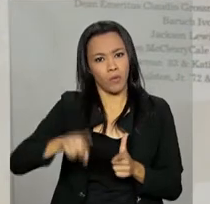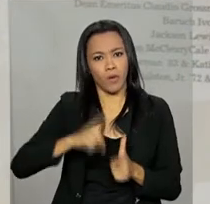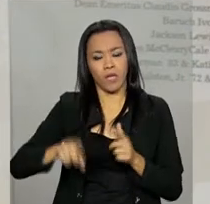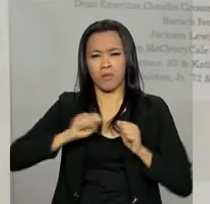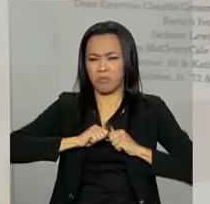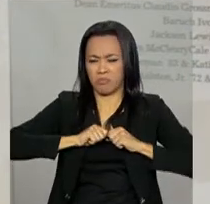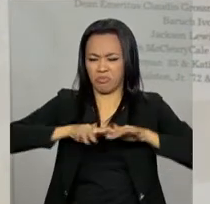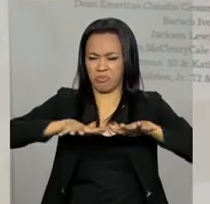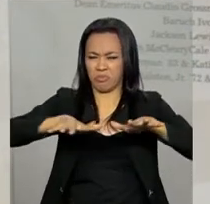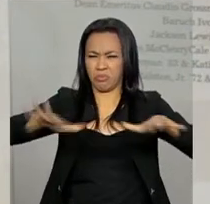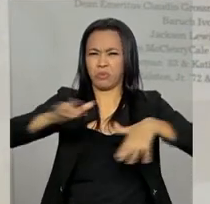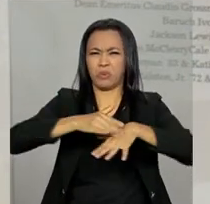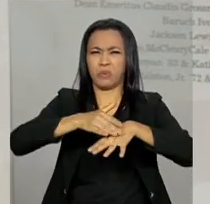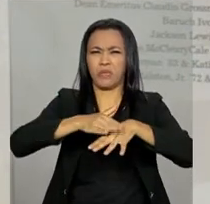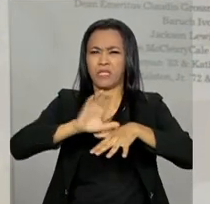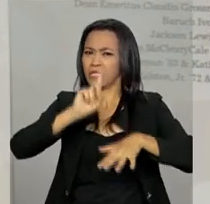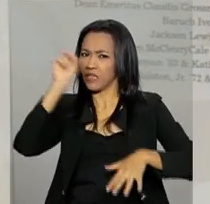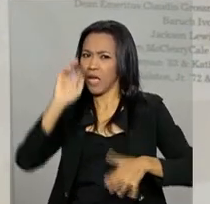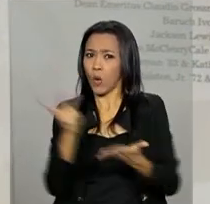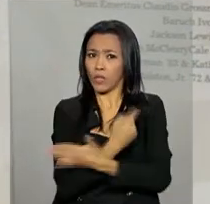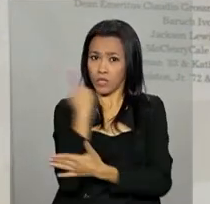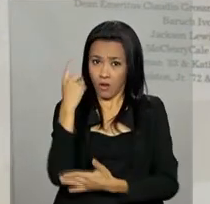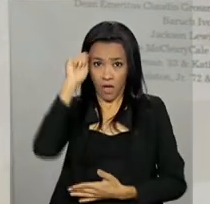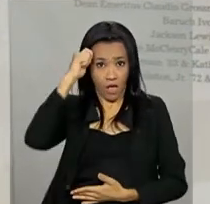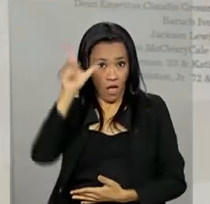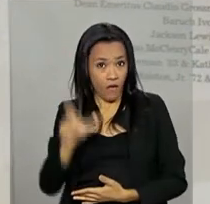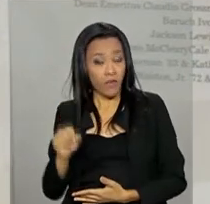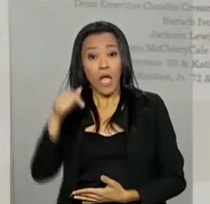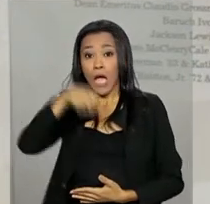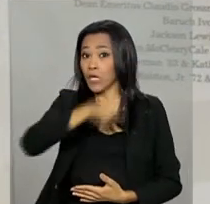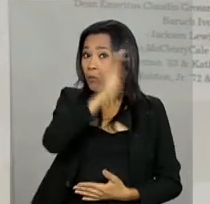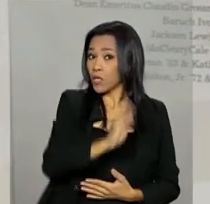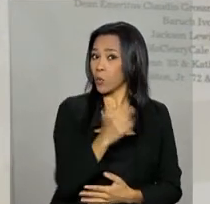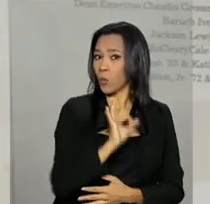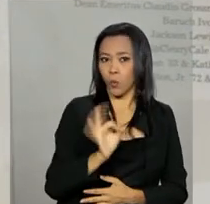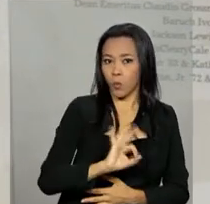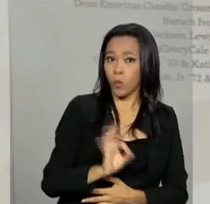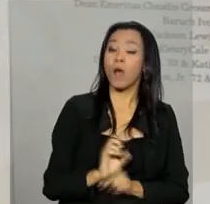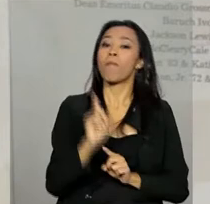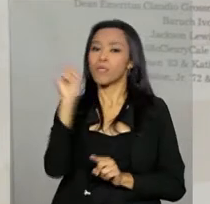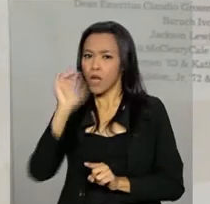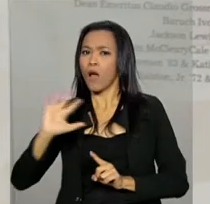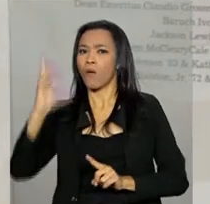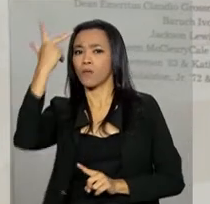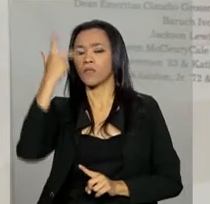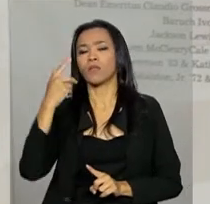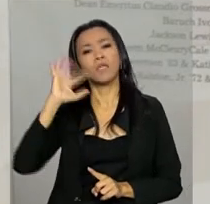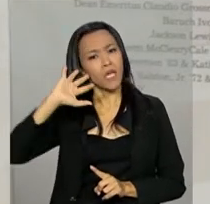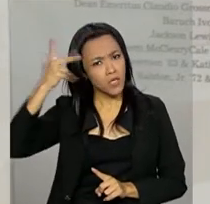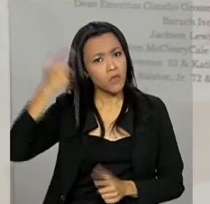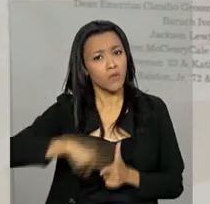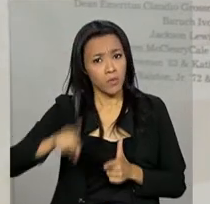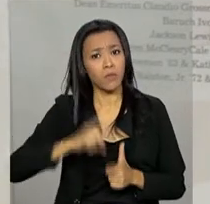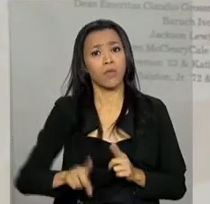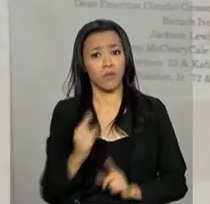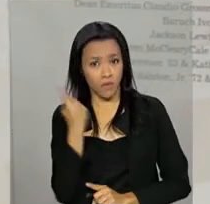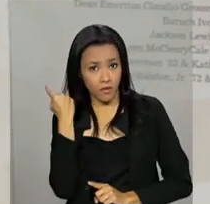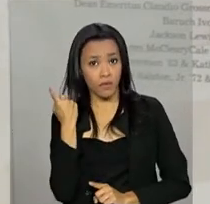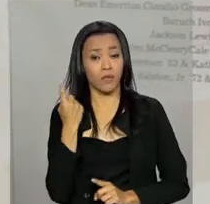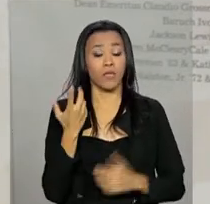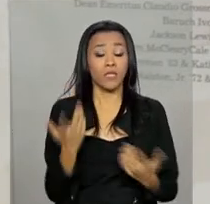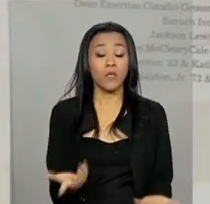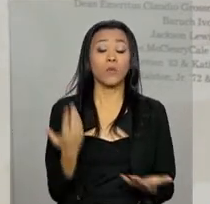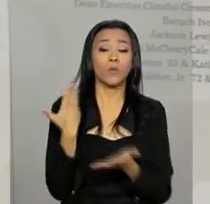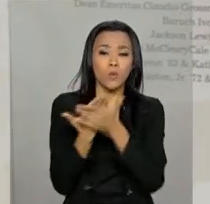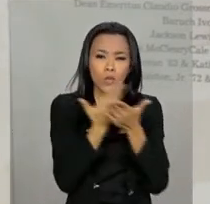de transmissão urbana que não existe no brasil mas lá aconteceu e resolveu a questão e nos estudos